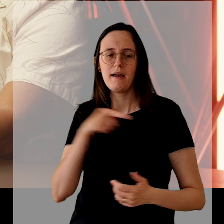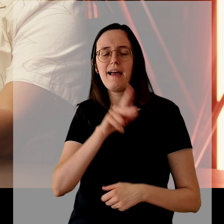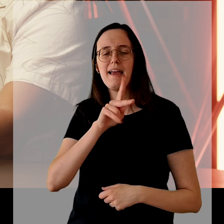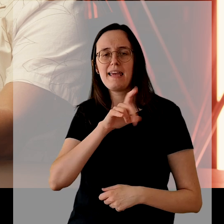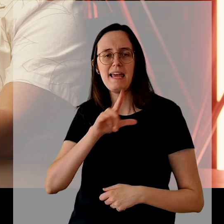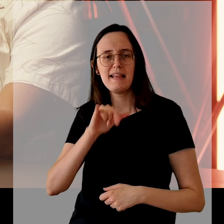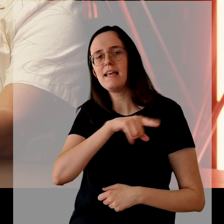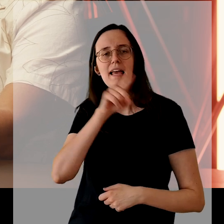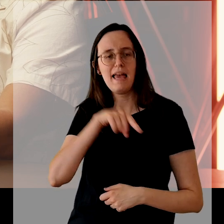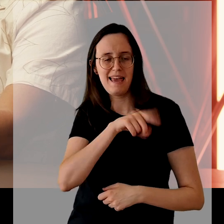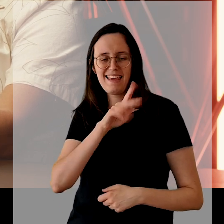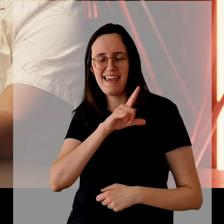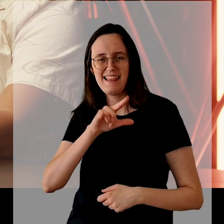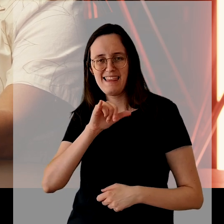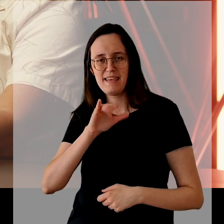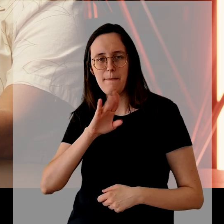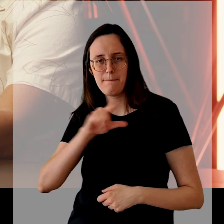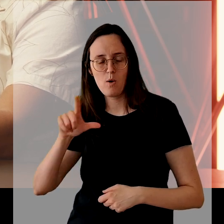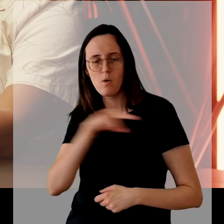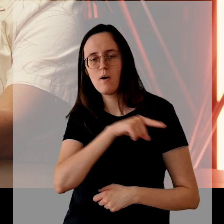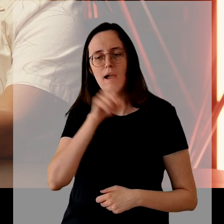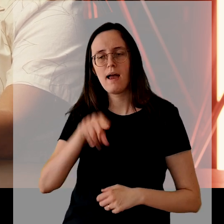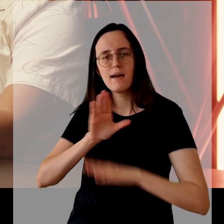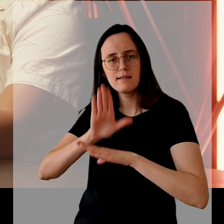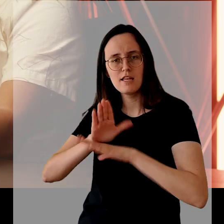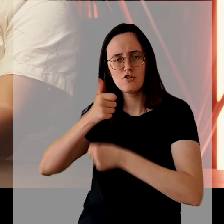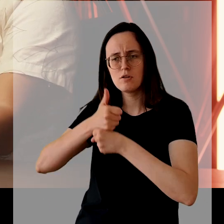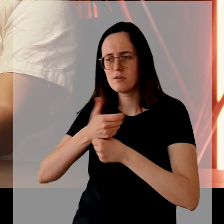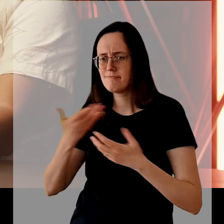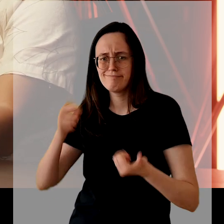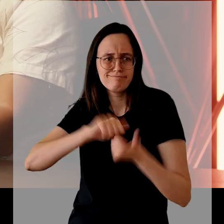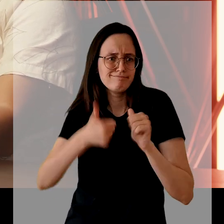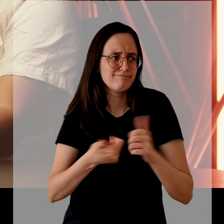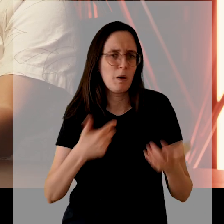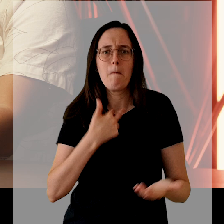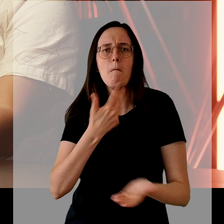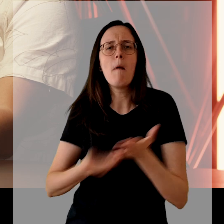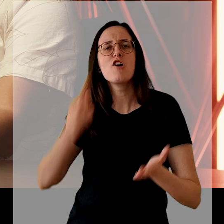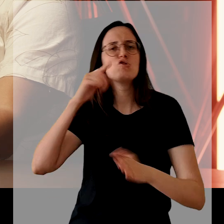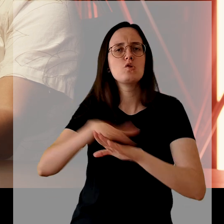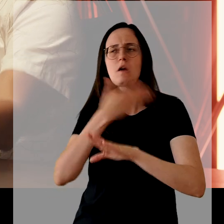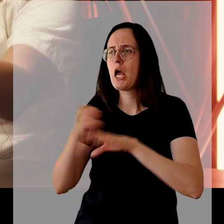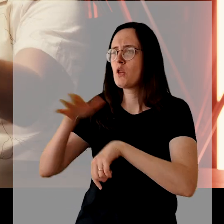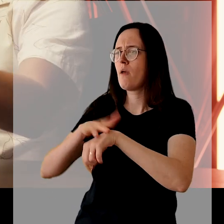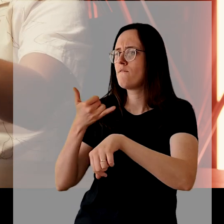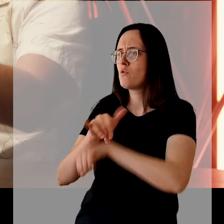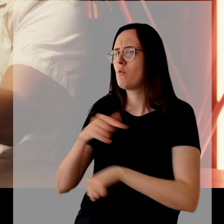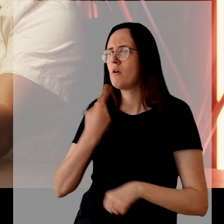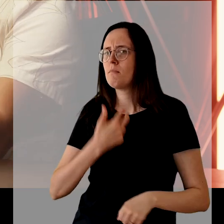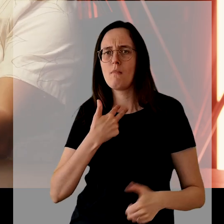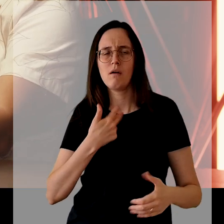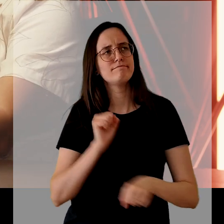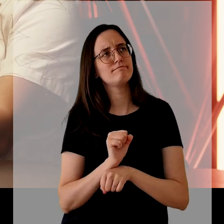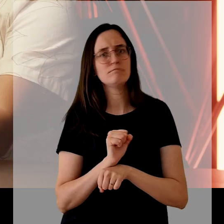a Kelly, que era a AD, a Kelly Bill, ela tinha que fazer uma mudança e filmar uma outra cena naquele dia. A gente não podia perder a diária porque um ator ficou doente, porque a gente